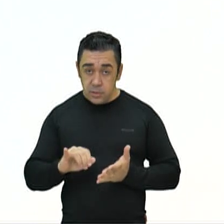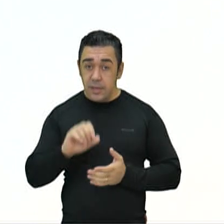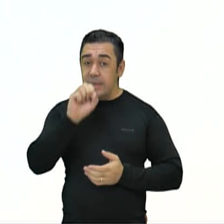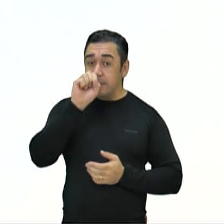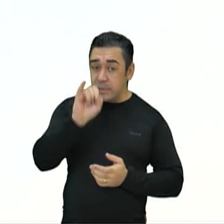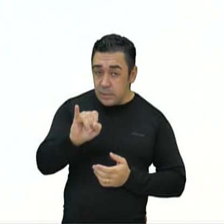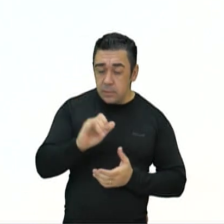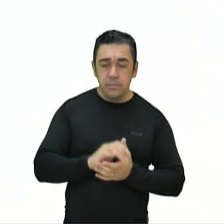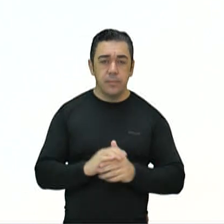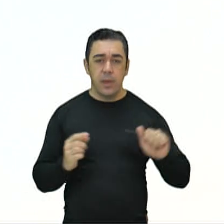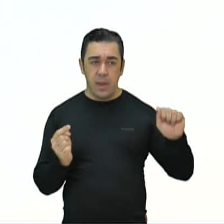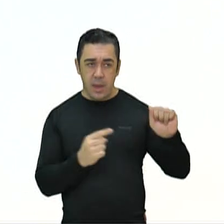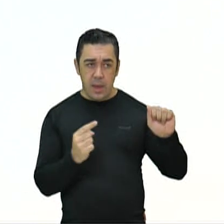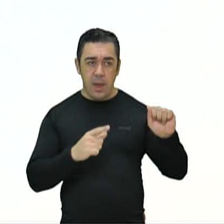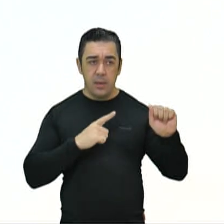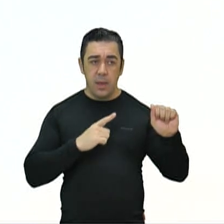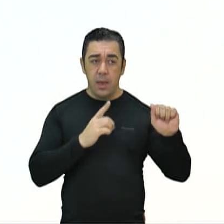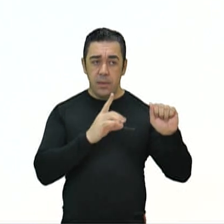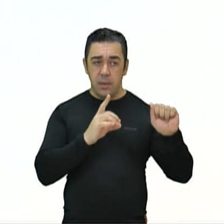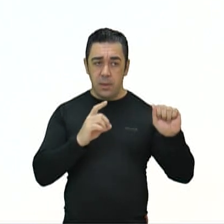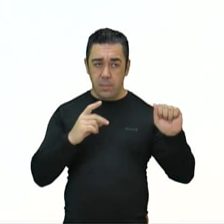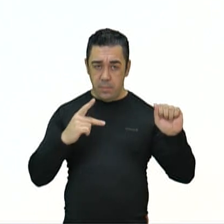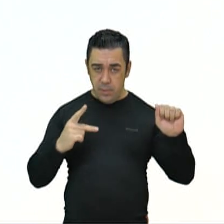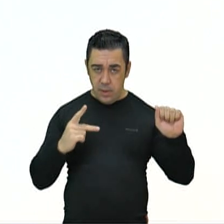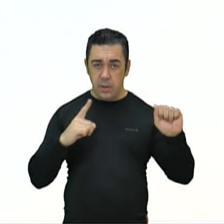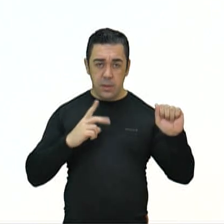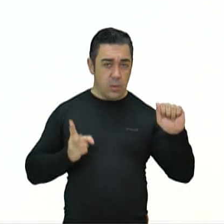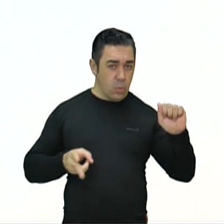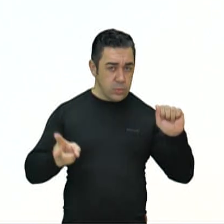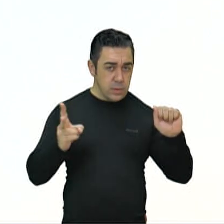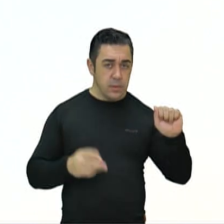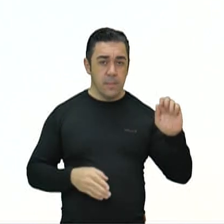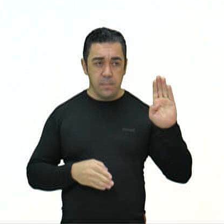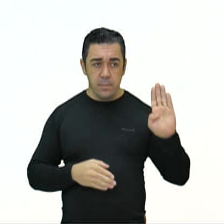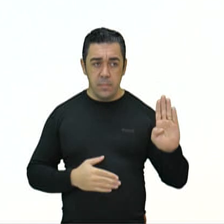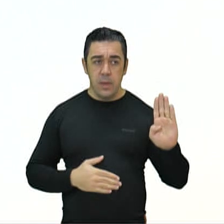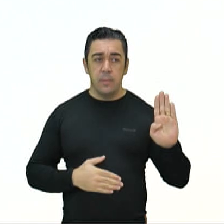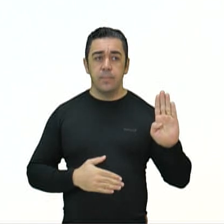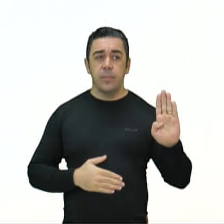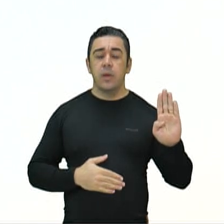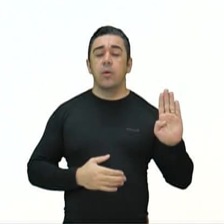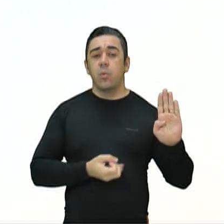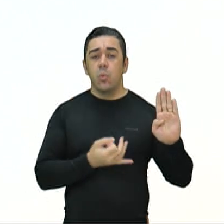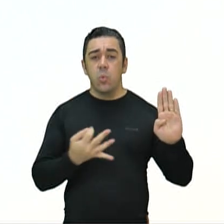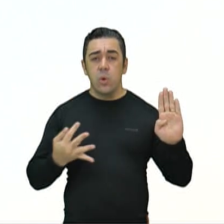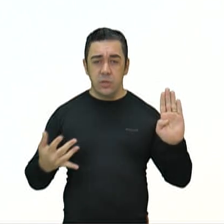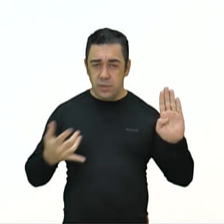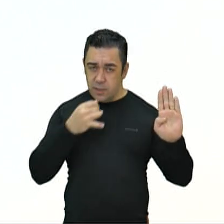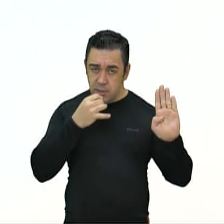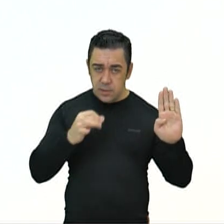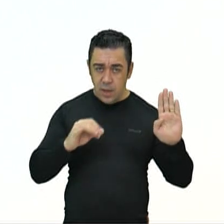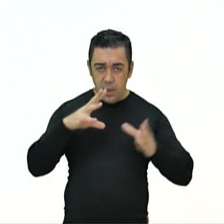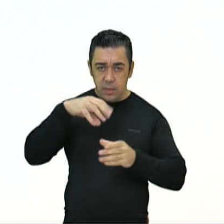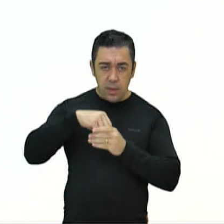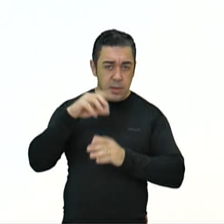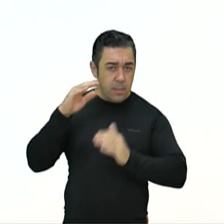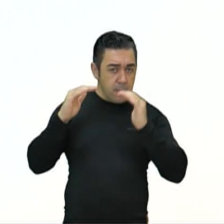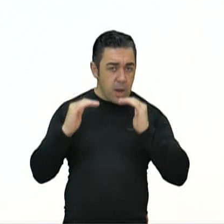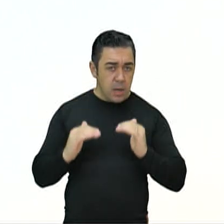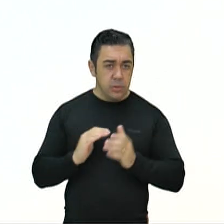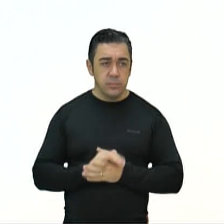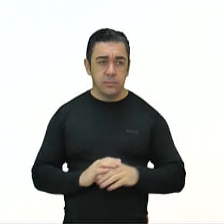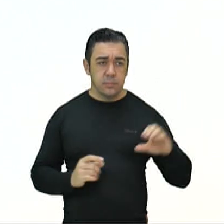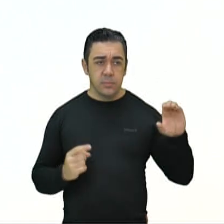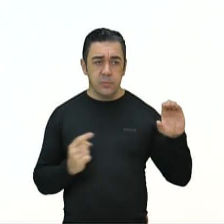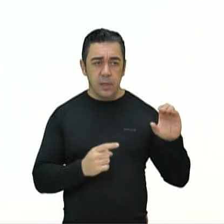se, letra A, se o potencial elétrico envolvido for constante, letra B, a quantidade de carga envolvida for baixa,